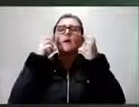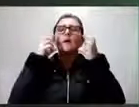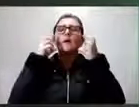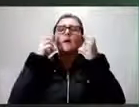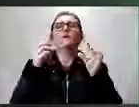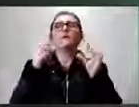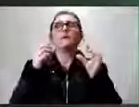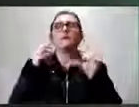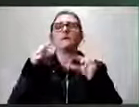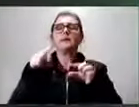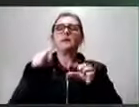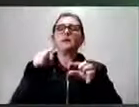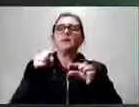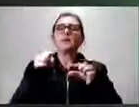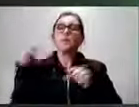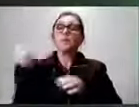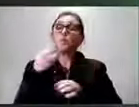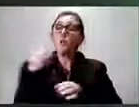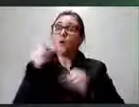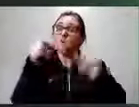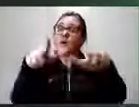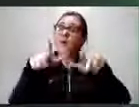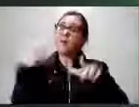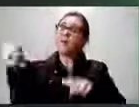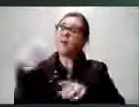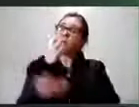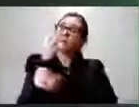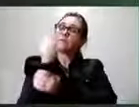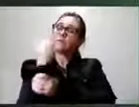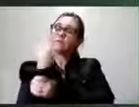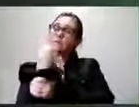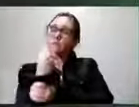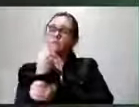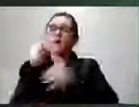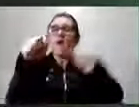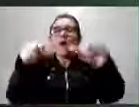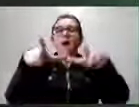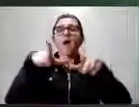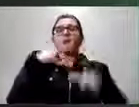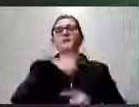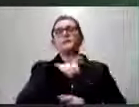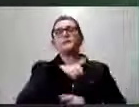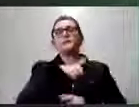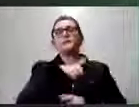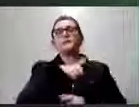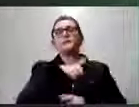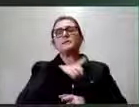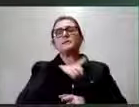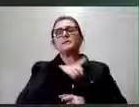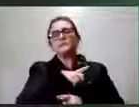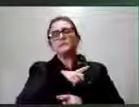é uma área bastante nova para a fisioterapia, é uma área que tem